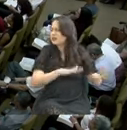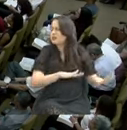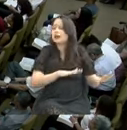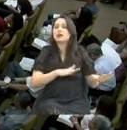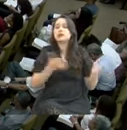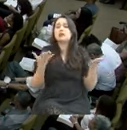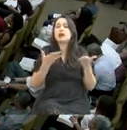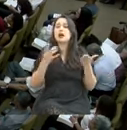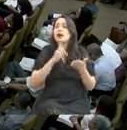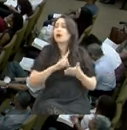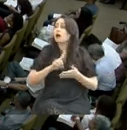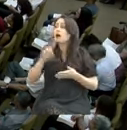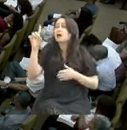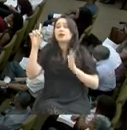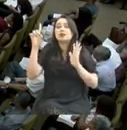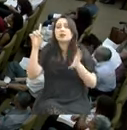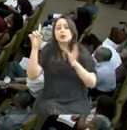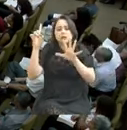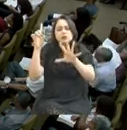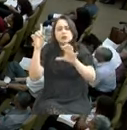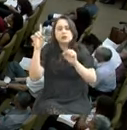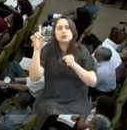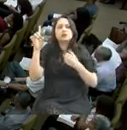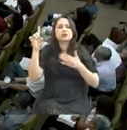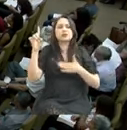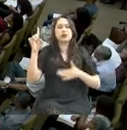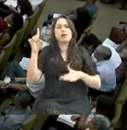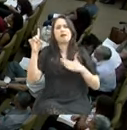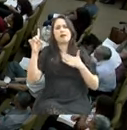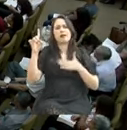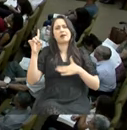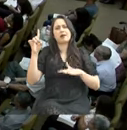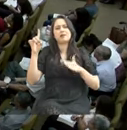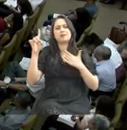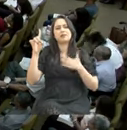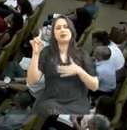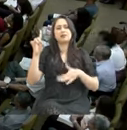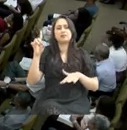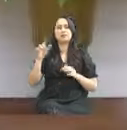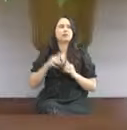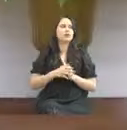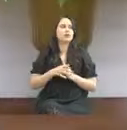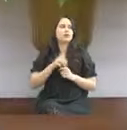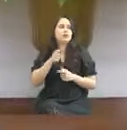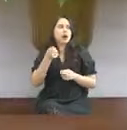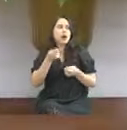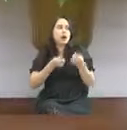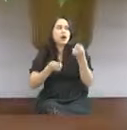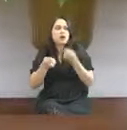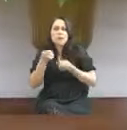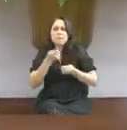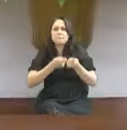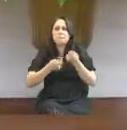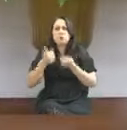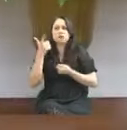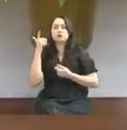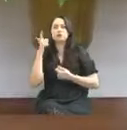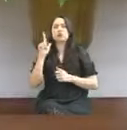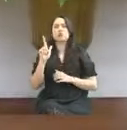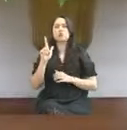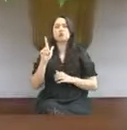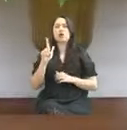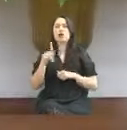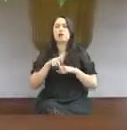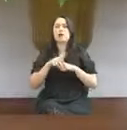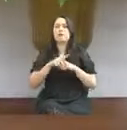Não conviva mais com ele. Você não vai dar conta de administrar. E Pedro está dizendo: lança